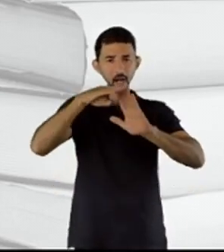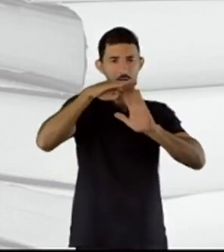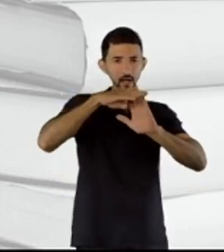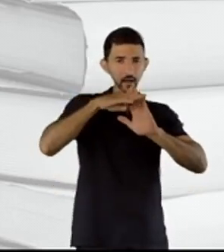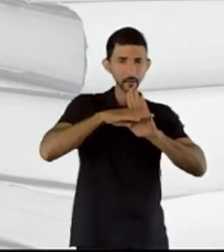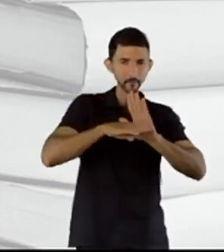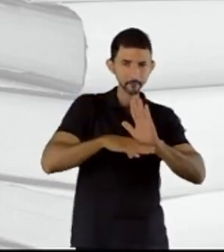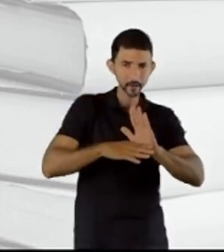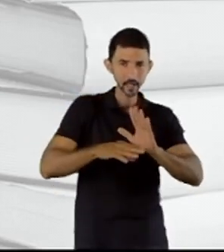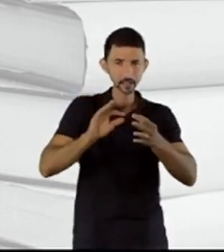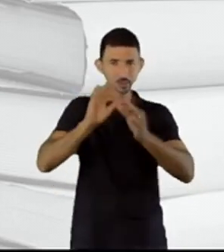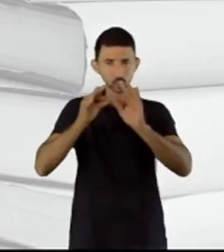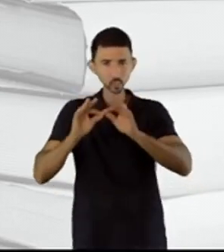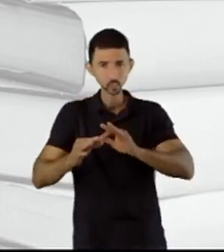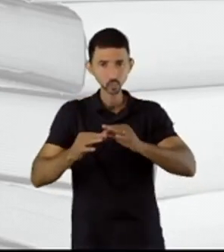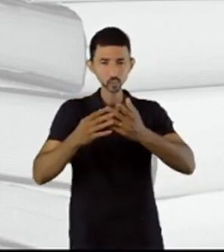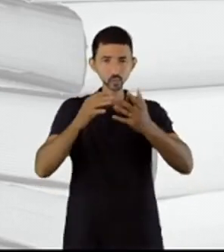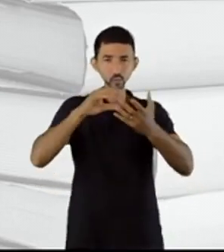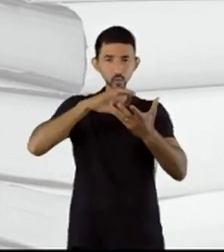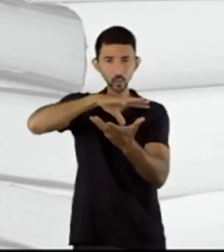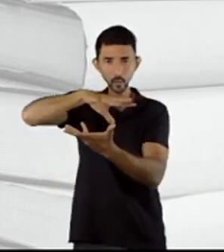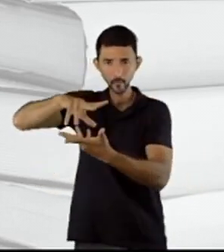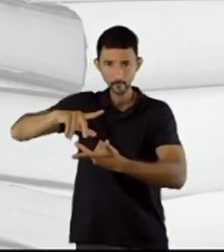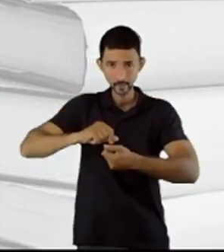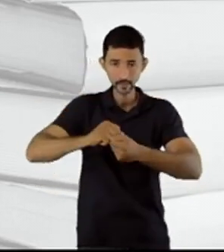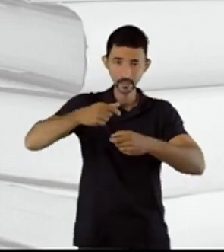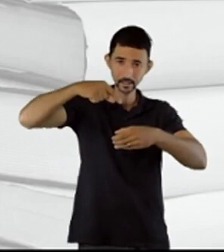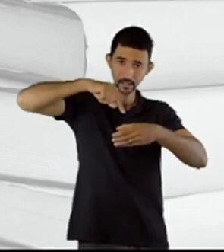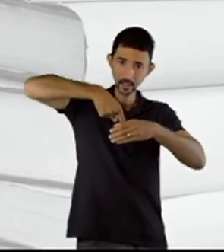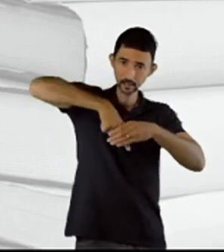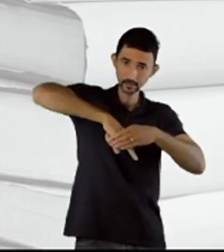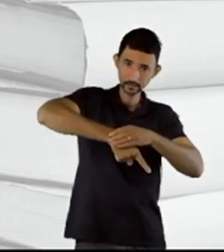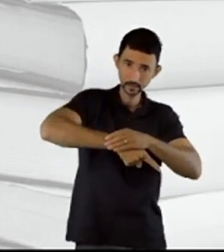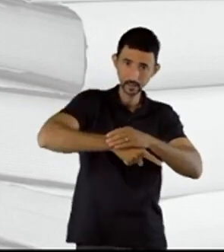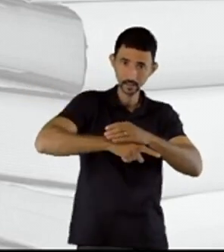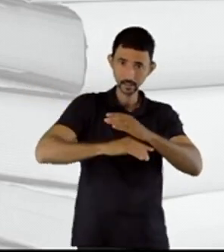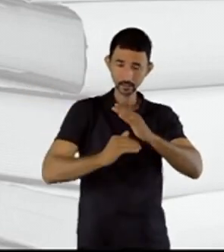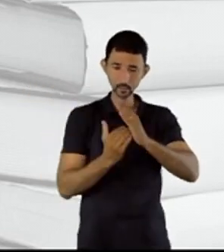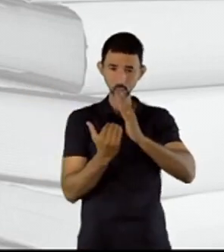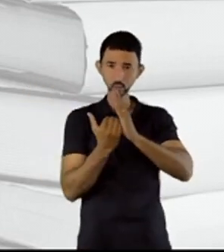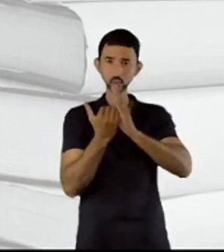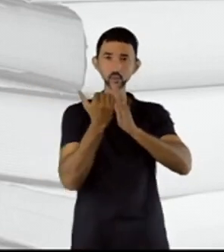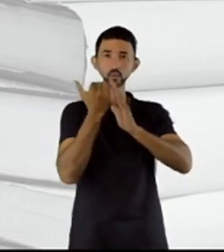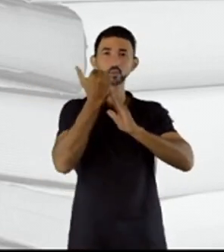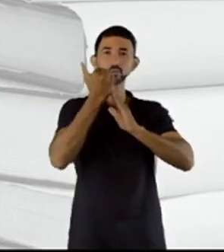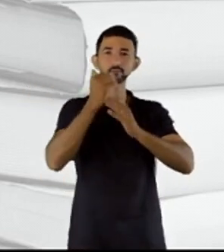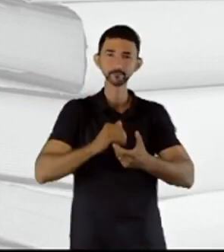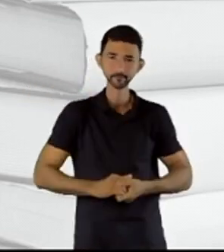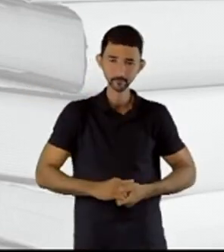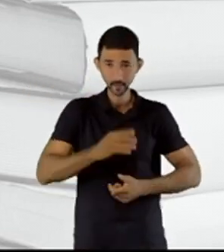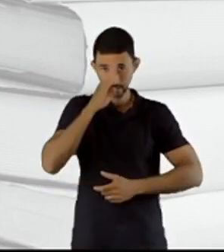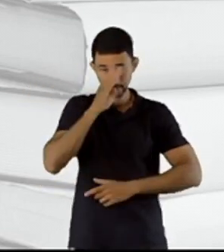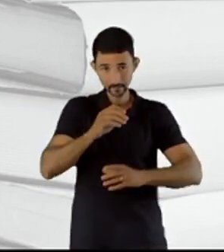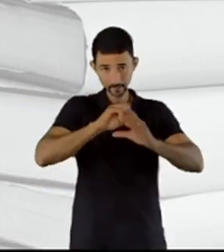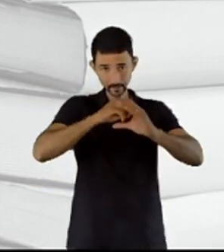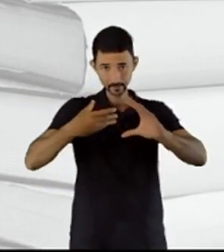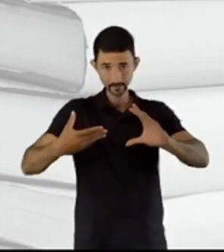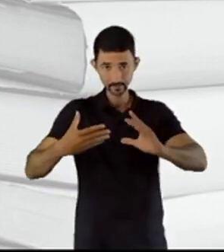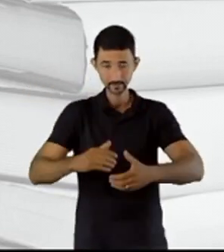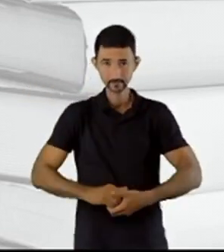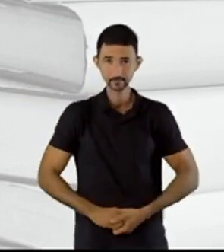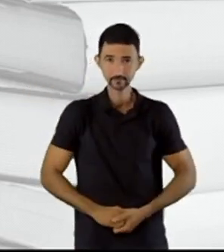que estruturam o planeta Terra, da estrutura interna à atmosfera, e suas principais